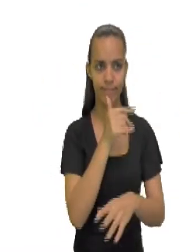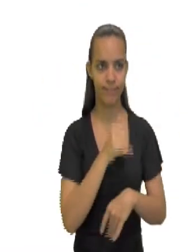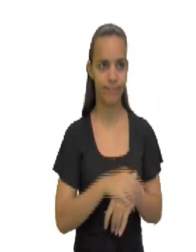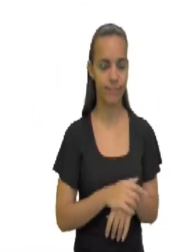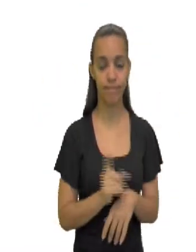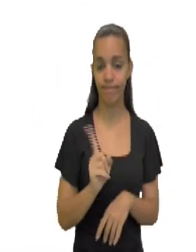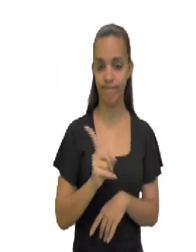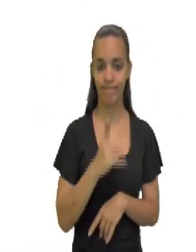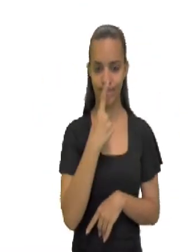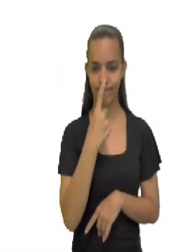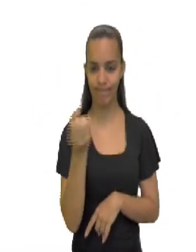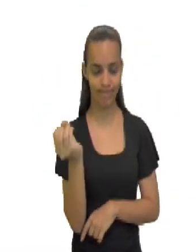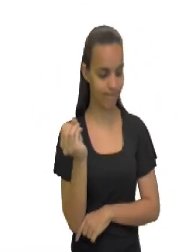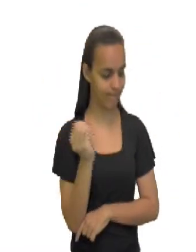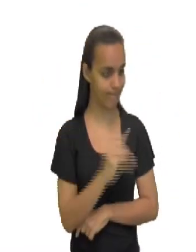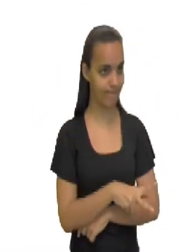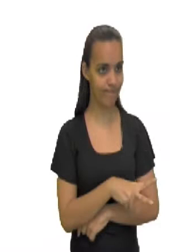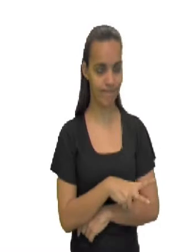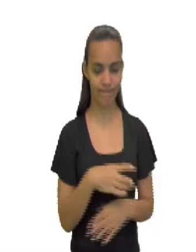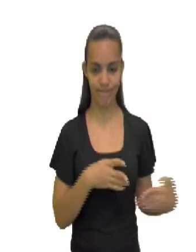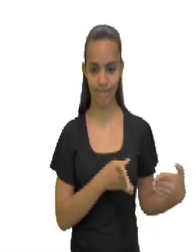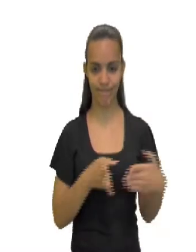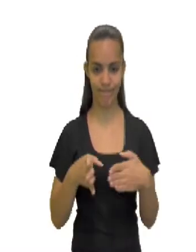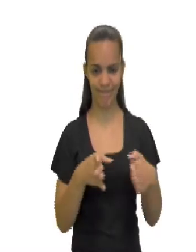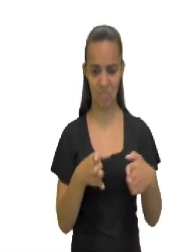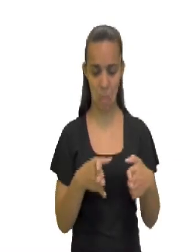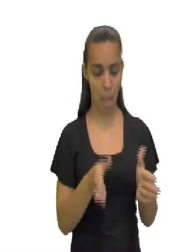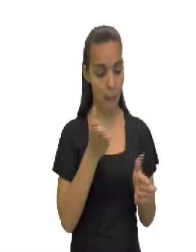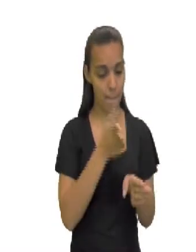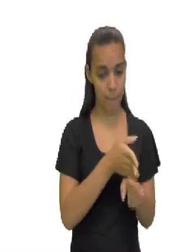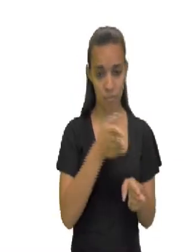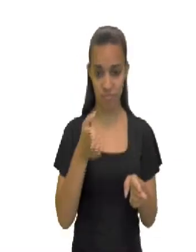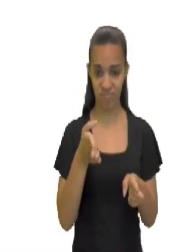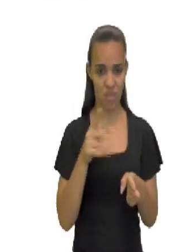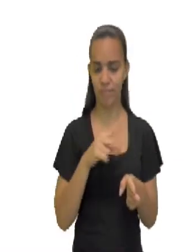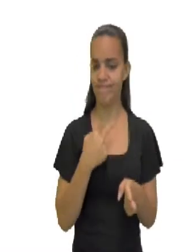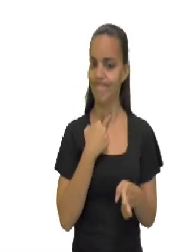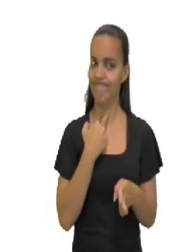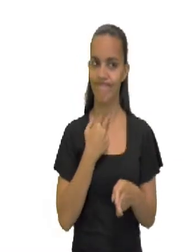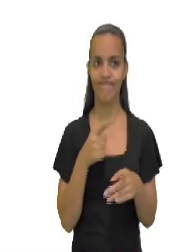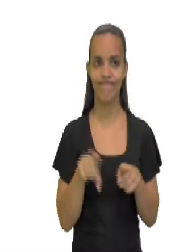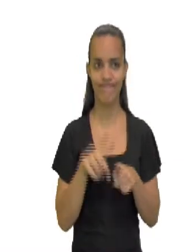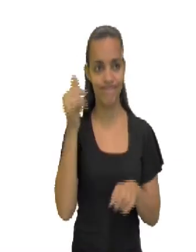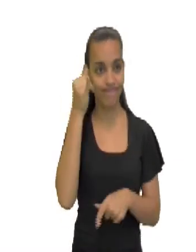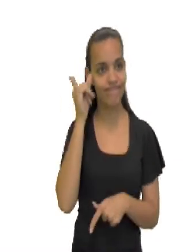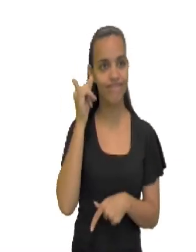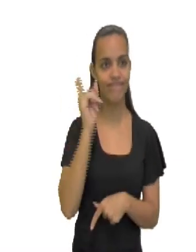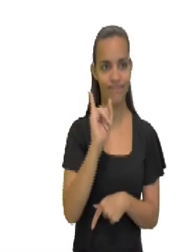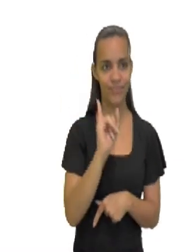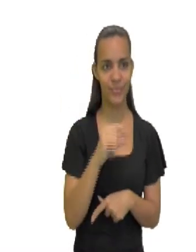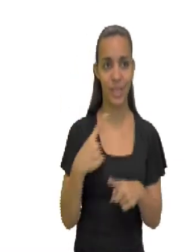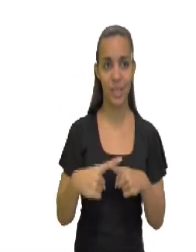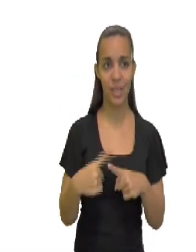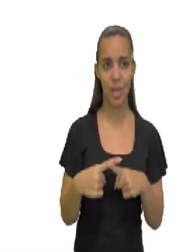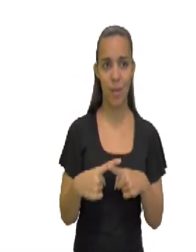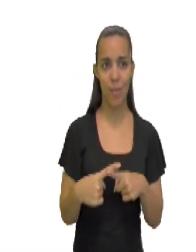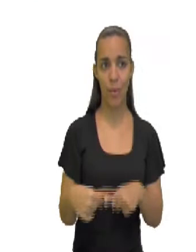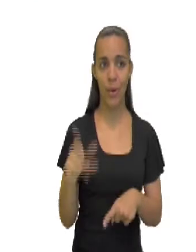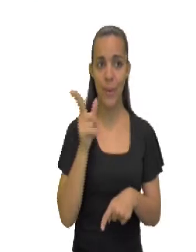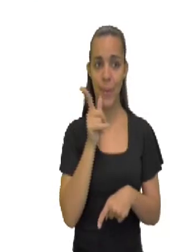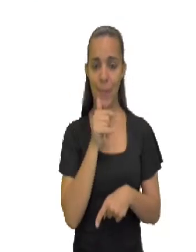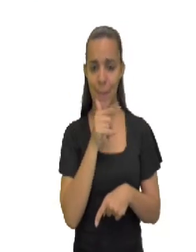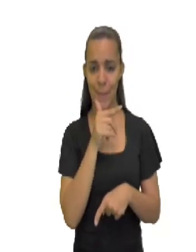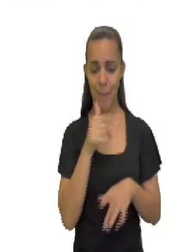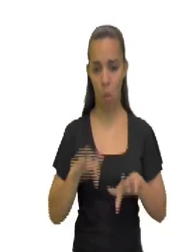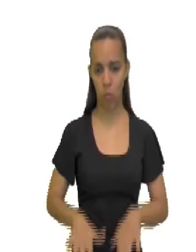Não jogar lixo nos rios, nem nas suas margens, pois ele polui a água e contribui para